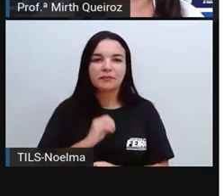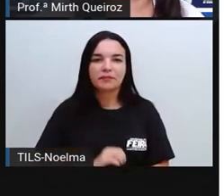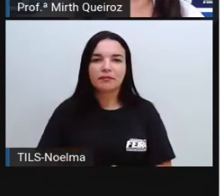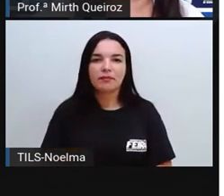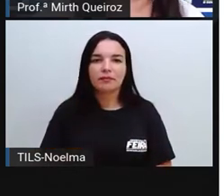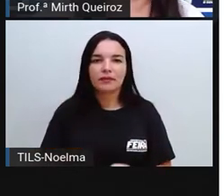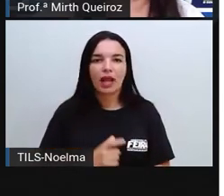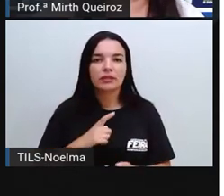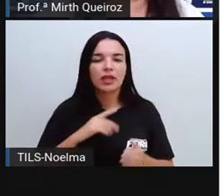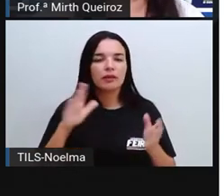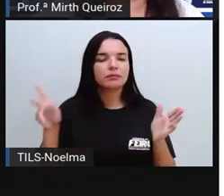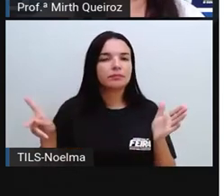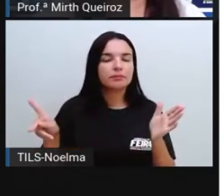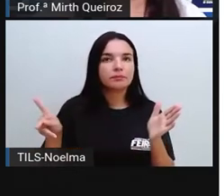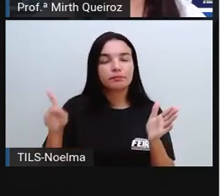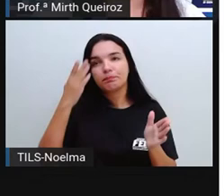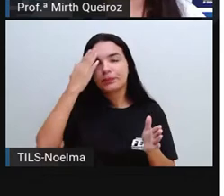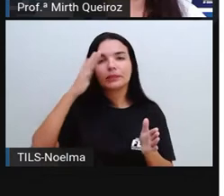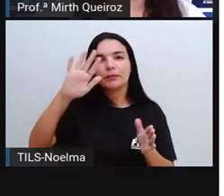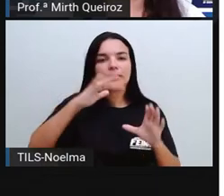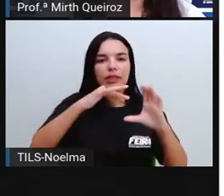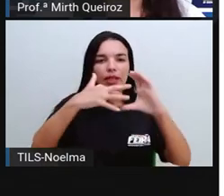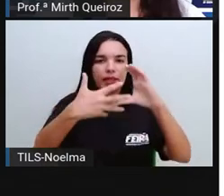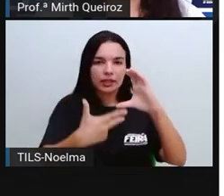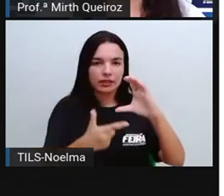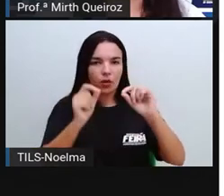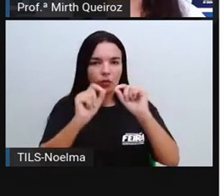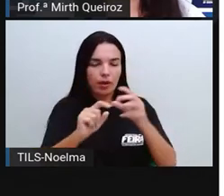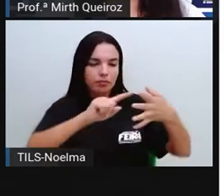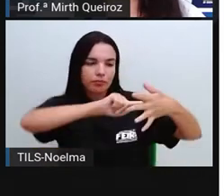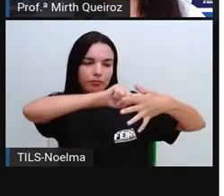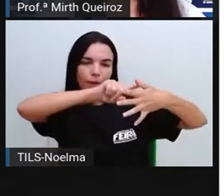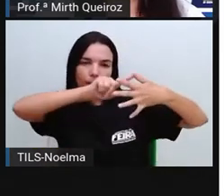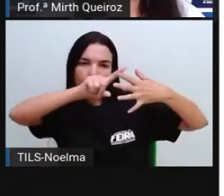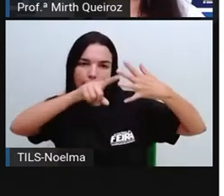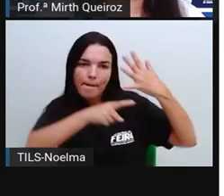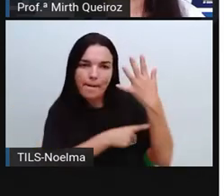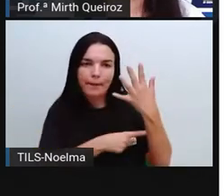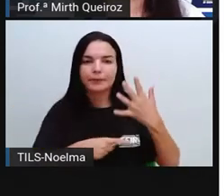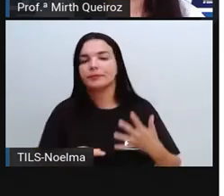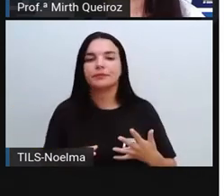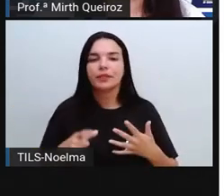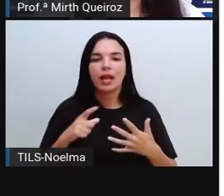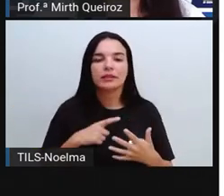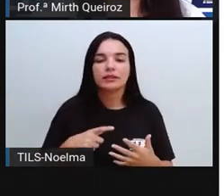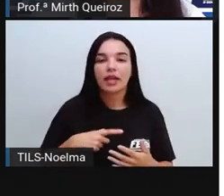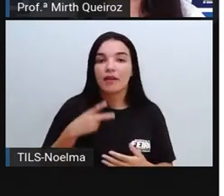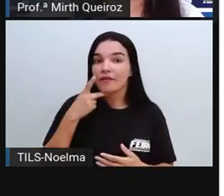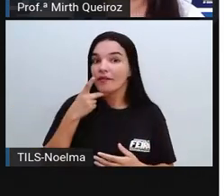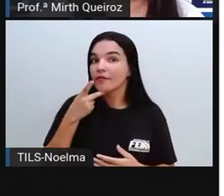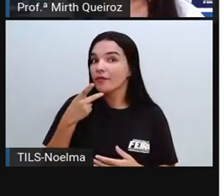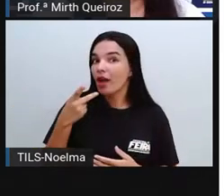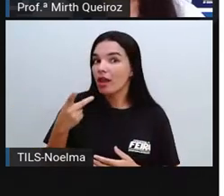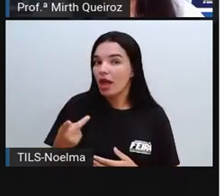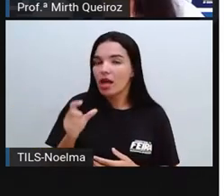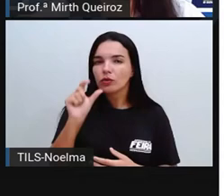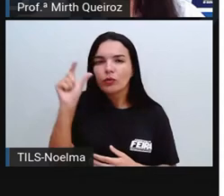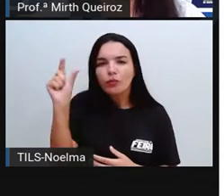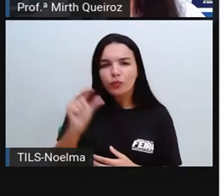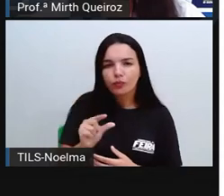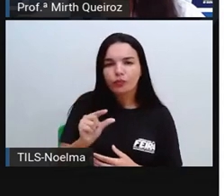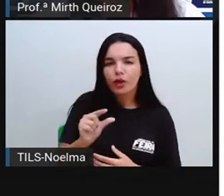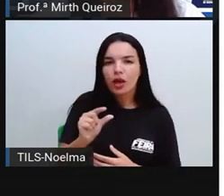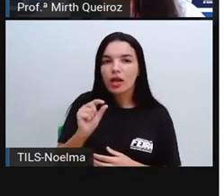as principais características. Vai narrar de forma breve um fato vivido, até porque não está narrando a vida toda de uma pessoa,